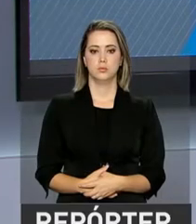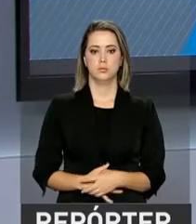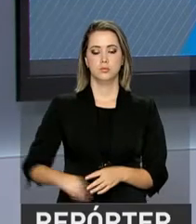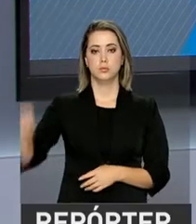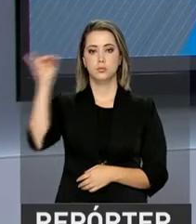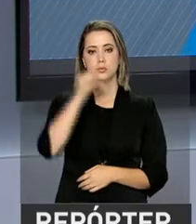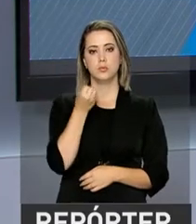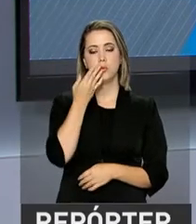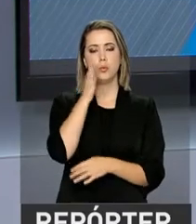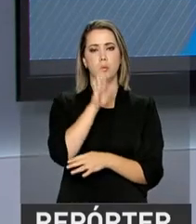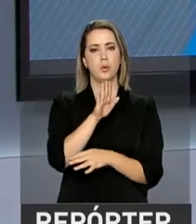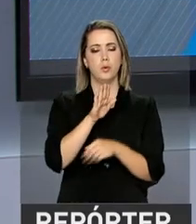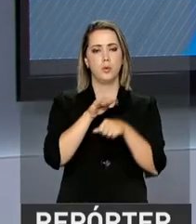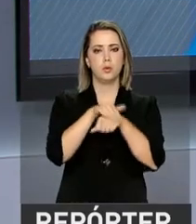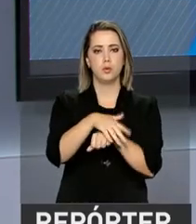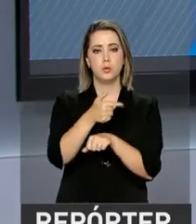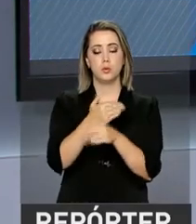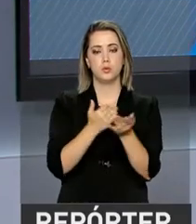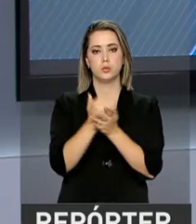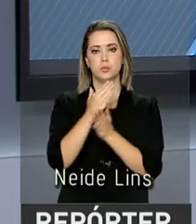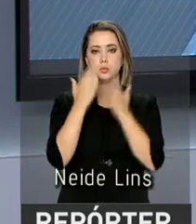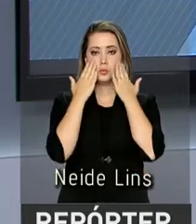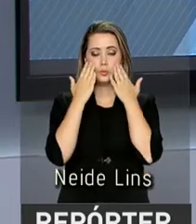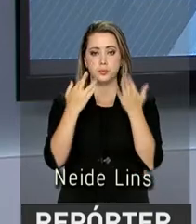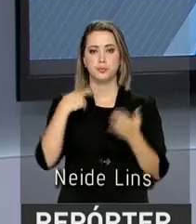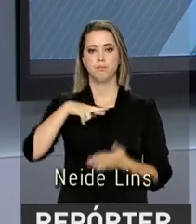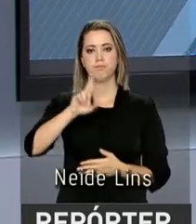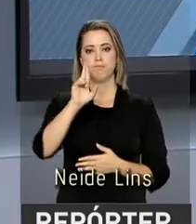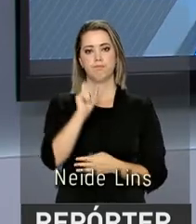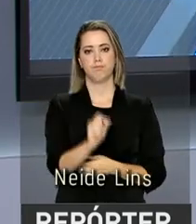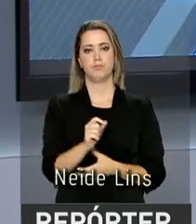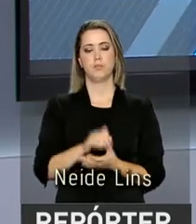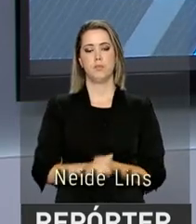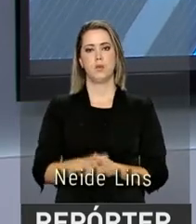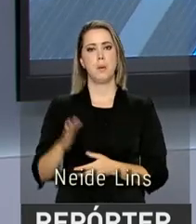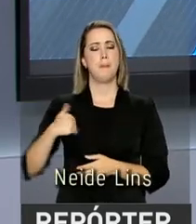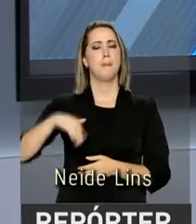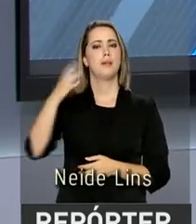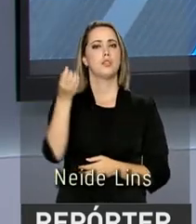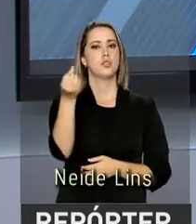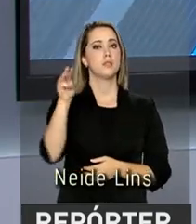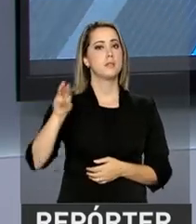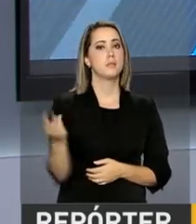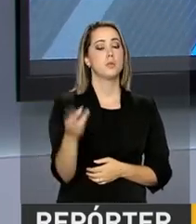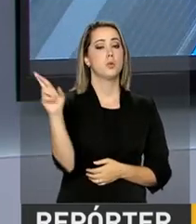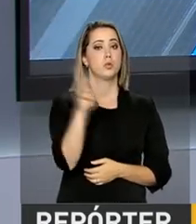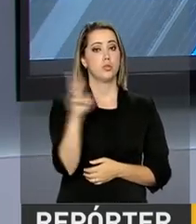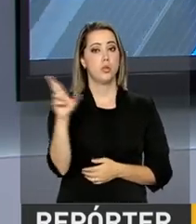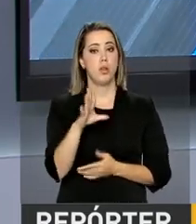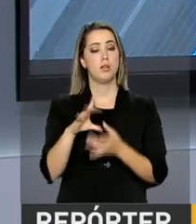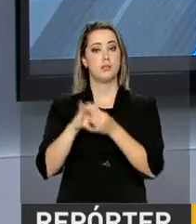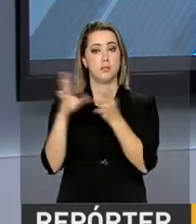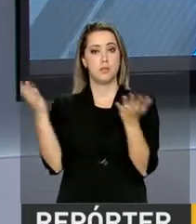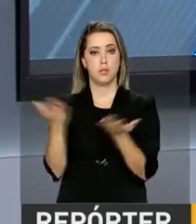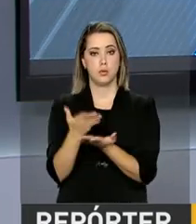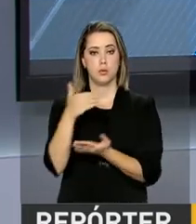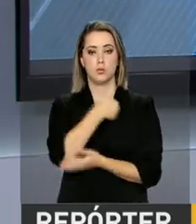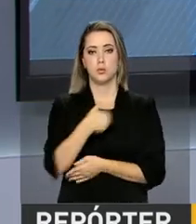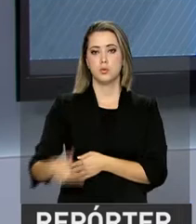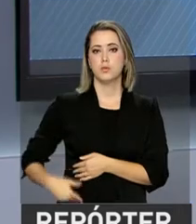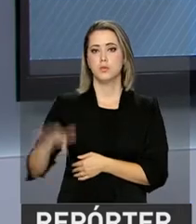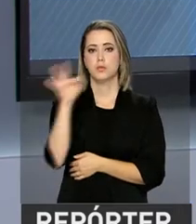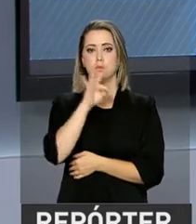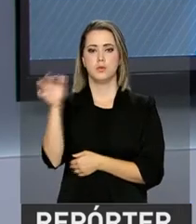Olá, boa noite. Começa agora mais uma edição do Repórter NBR. Mais de 6 milhões de reais foram liberados pelo governo